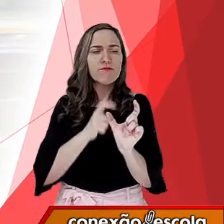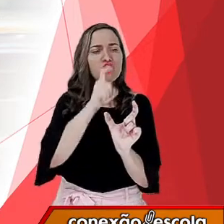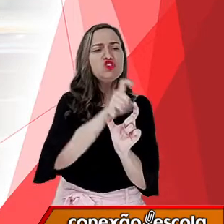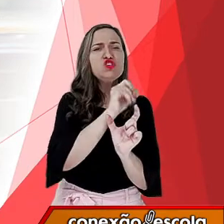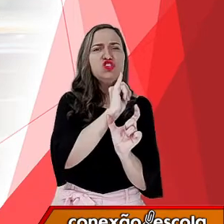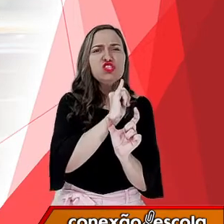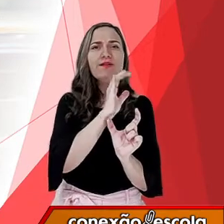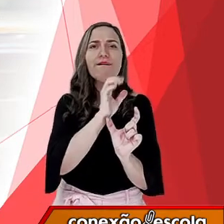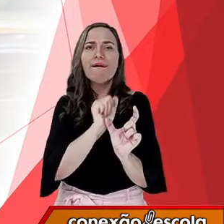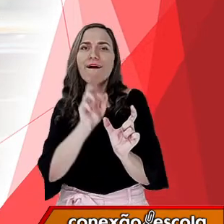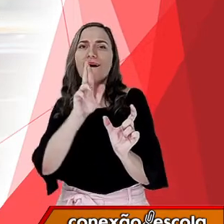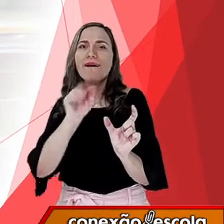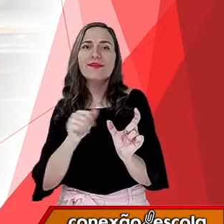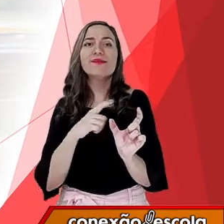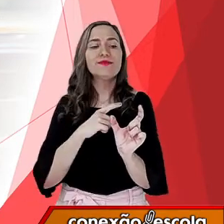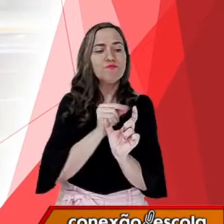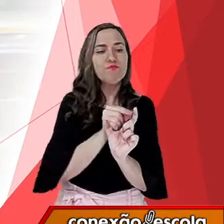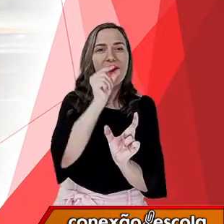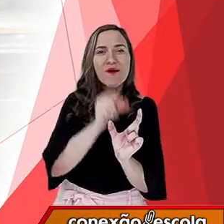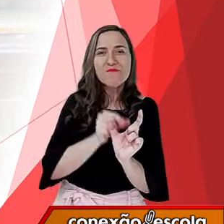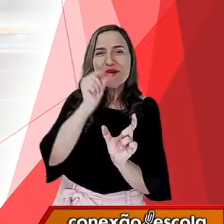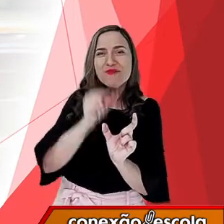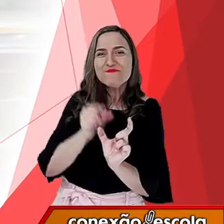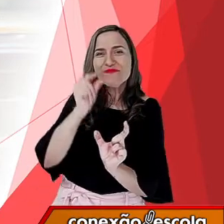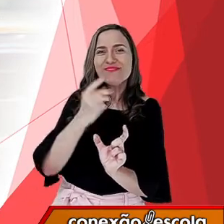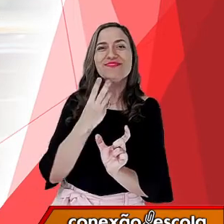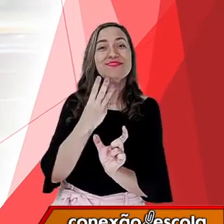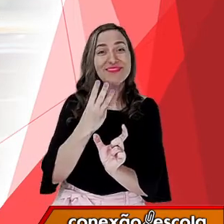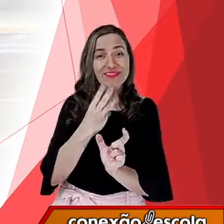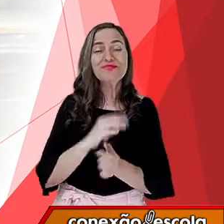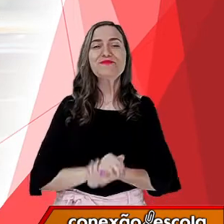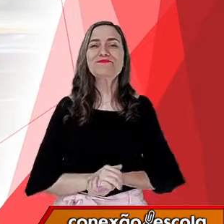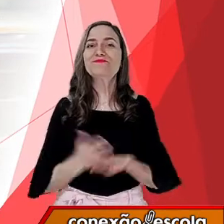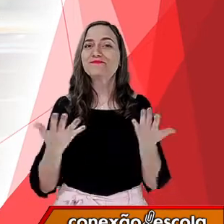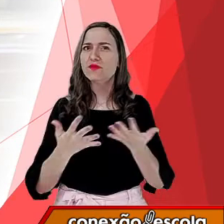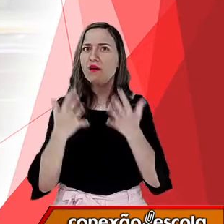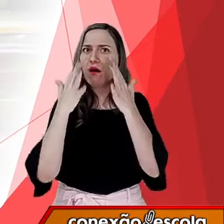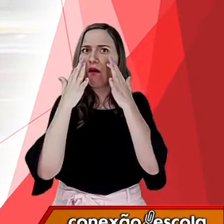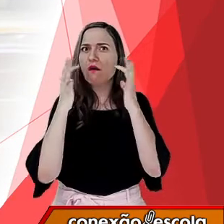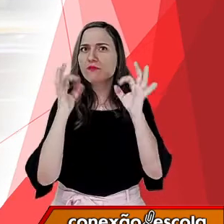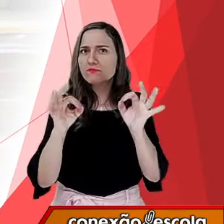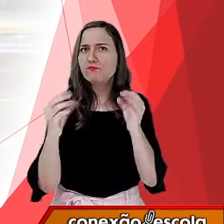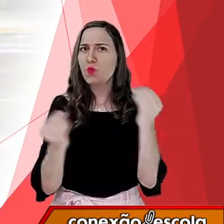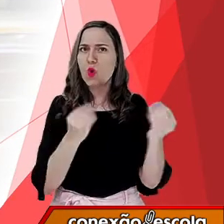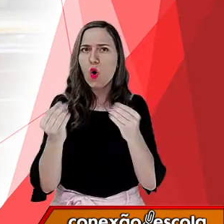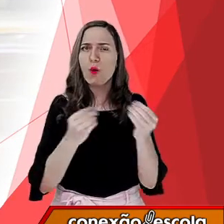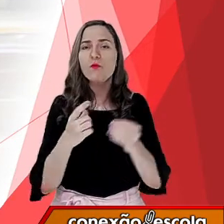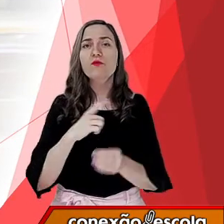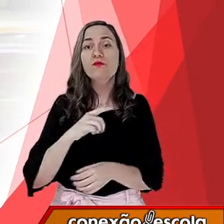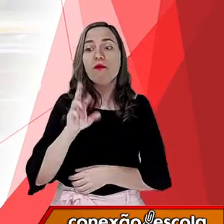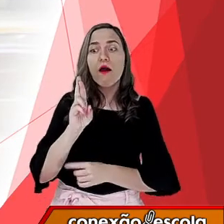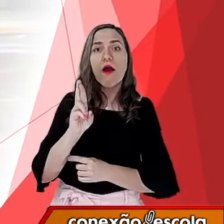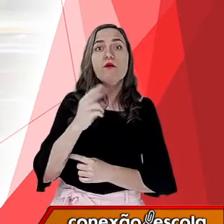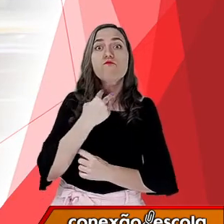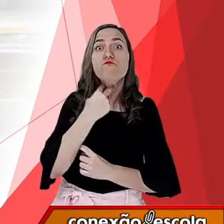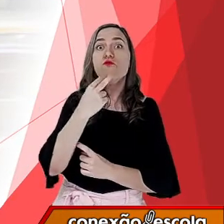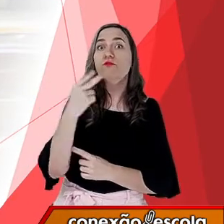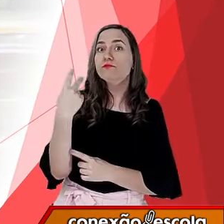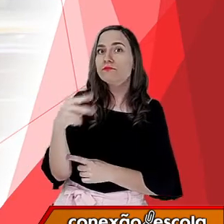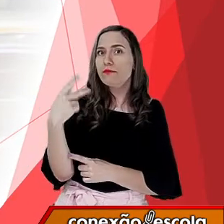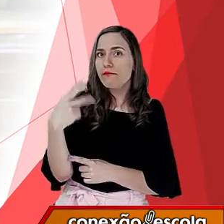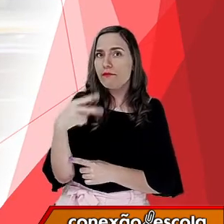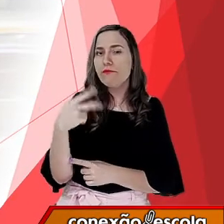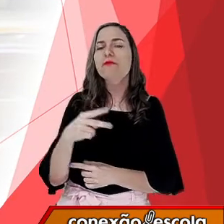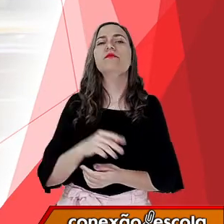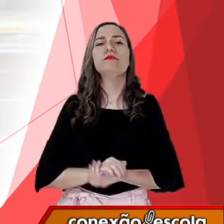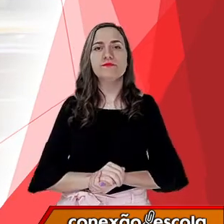possui 3 sílabas. Agora prestem atenção ao som emitido da letra R no início